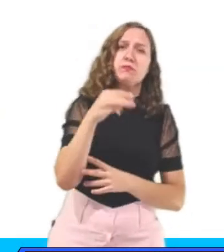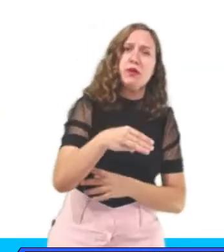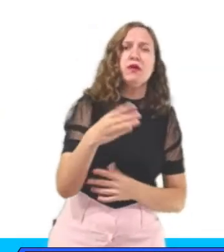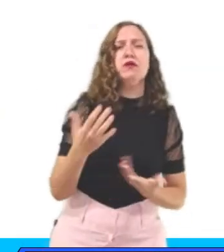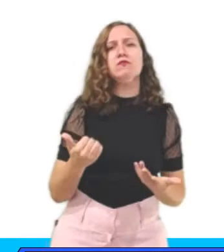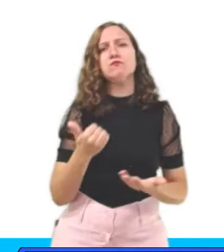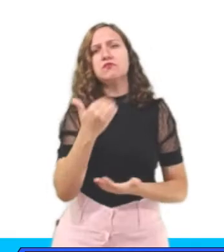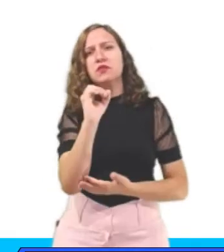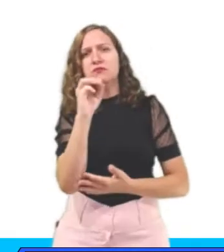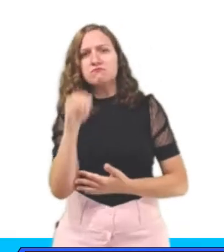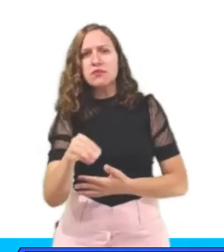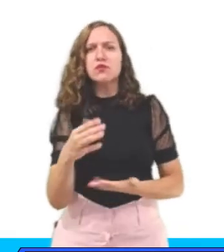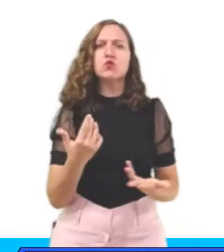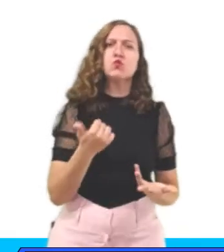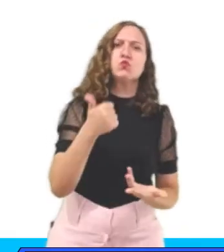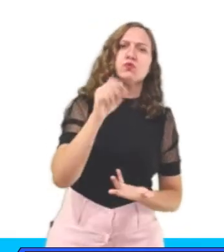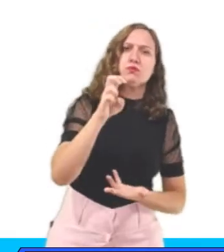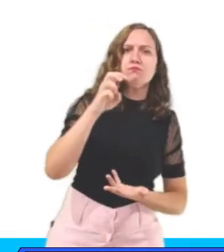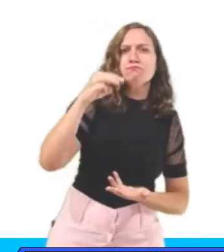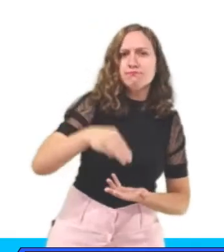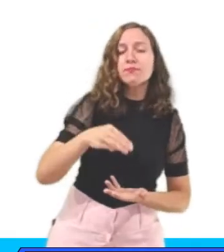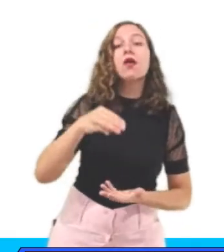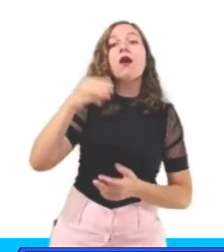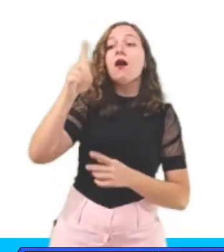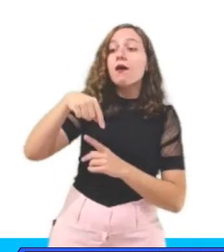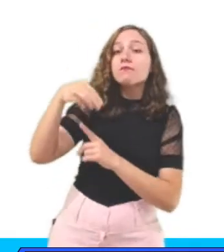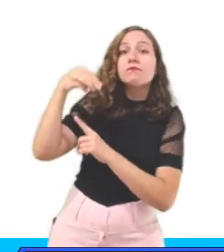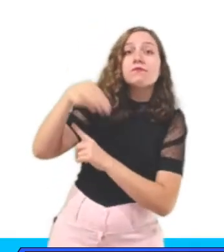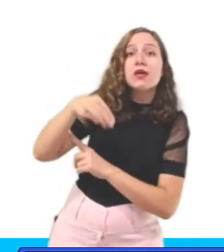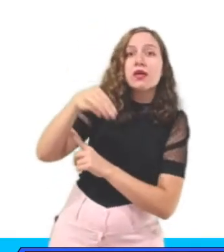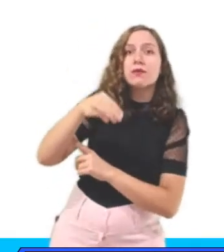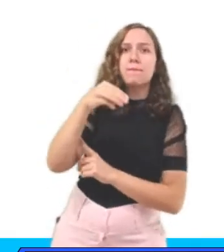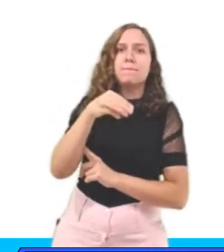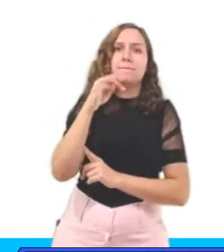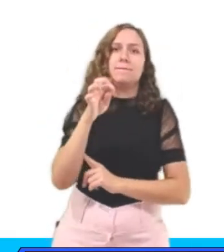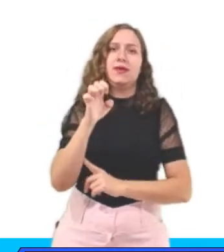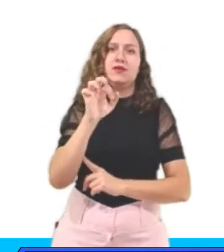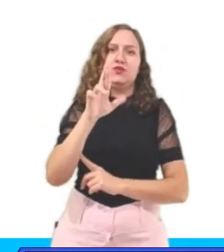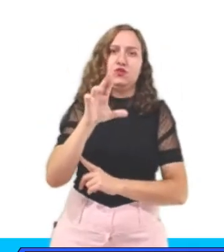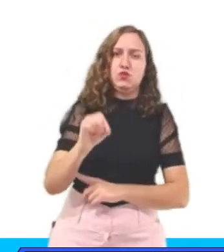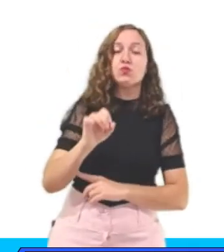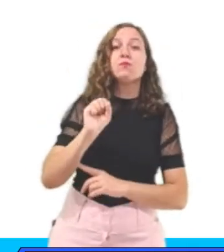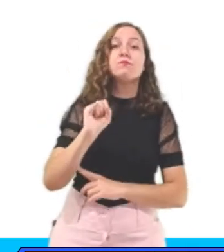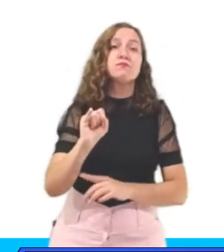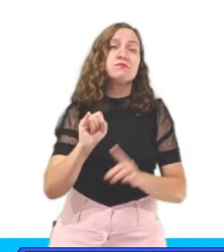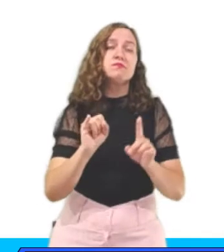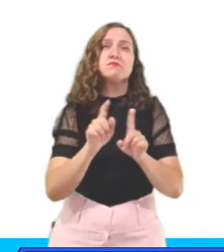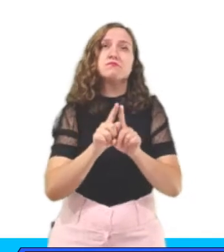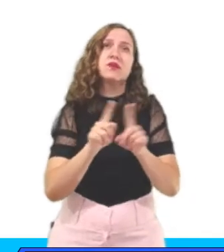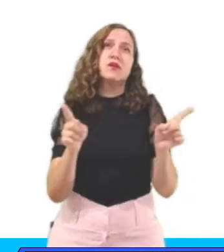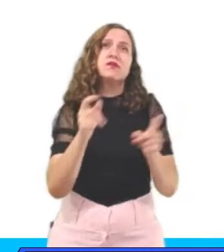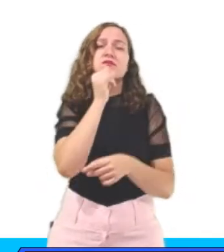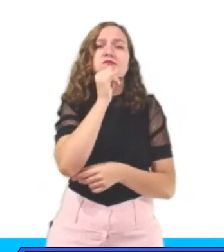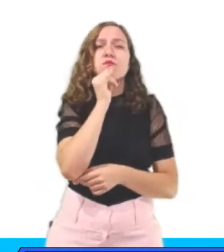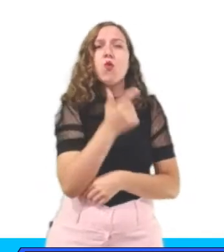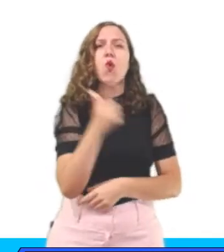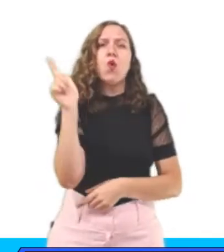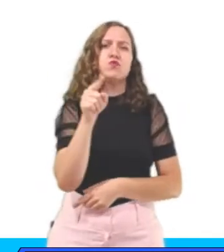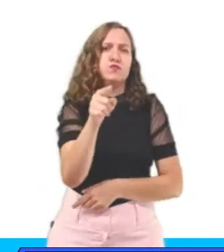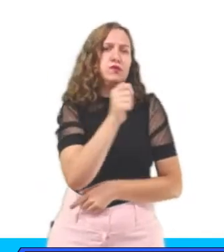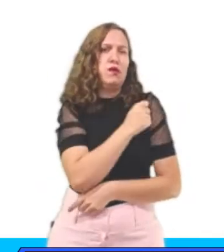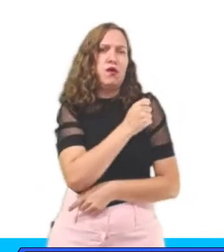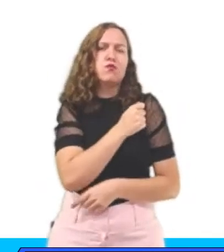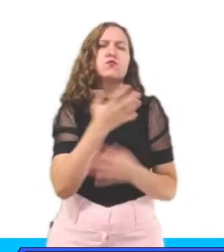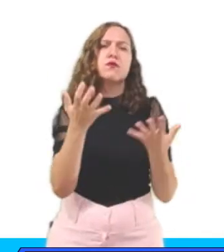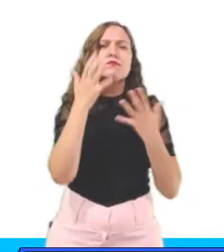15. Você vai usar o metro. Agora, digamos que você é um estudante e quer medir uma figura geométrica no seu